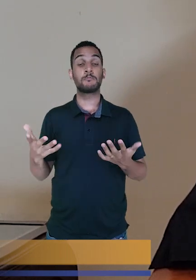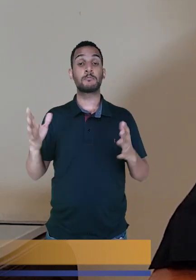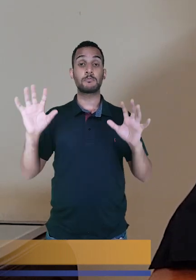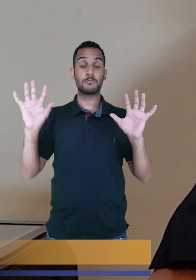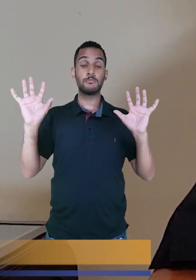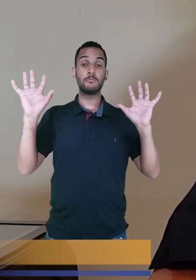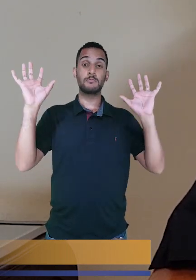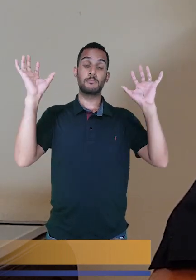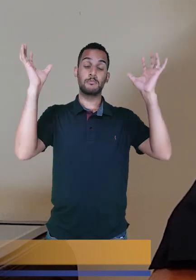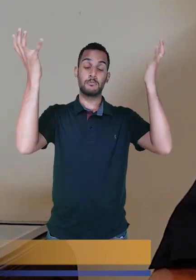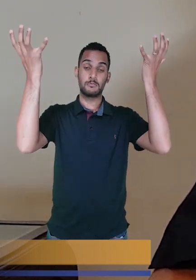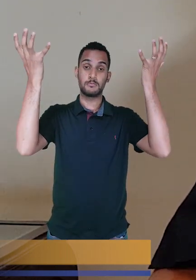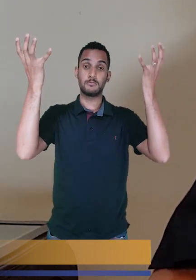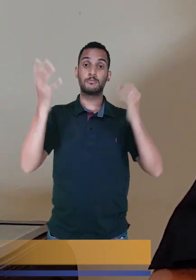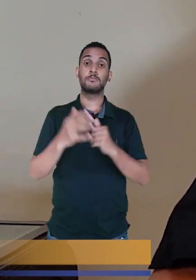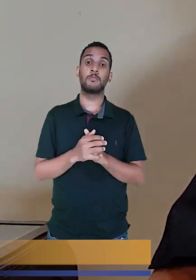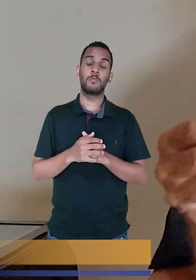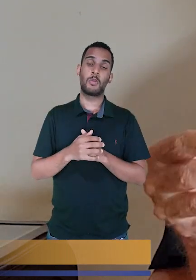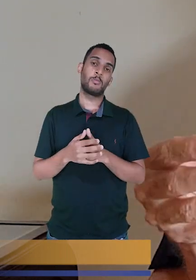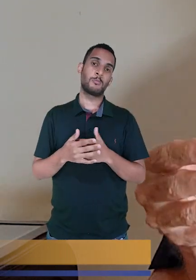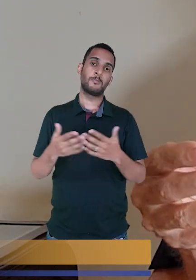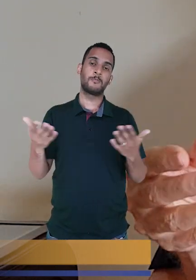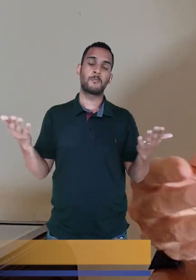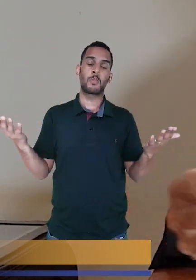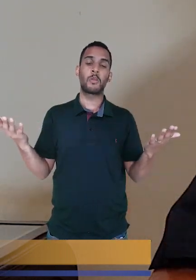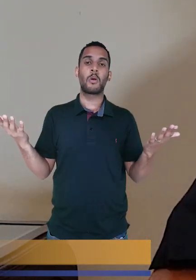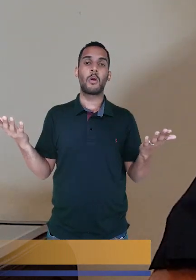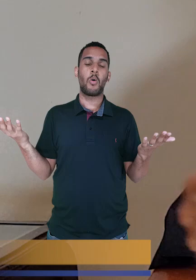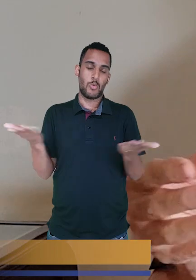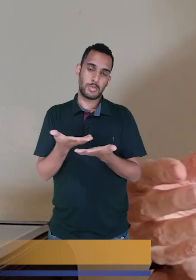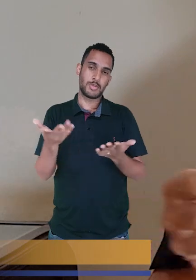com Deus, e na festa da,